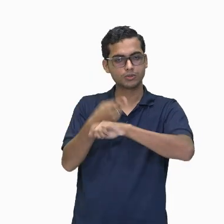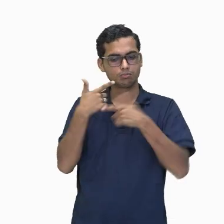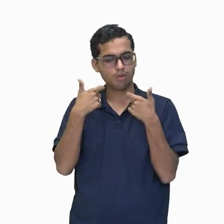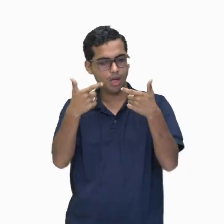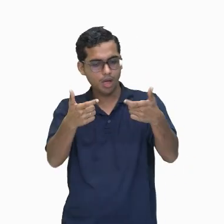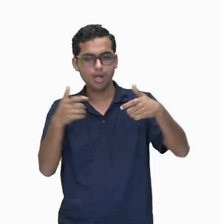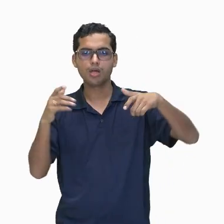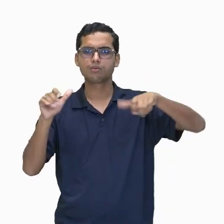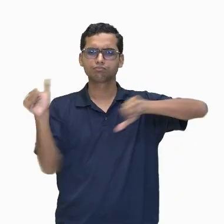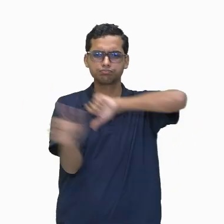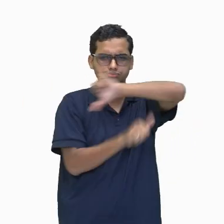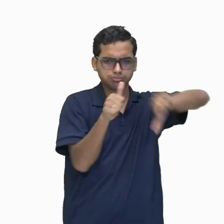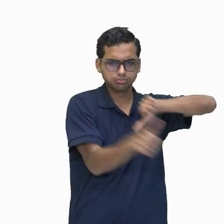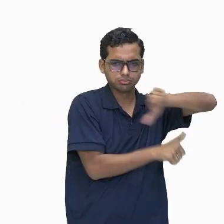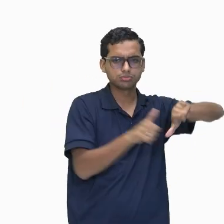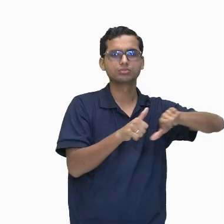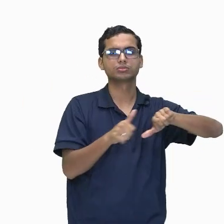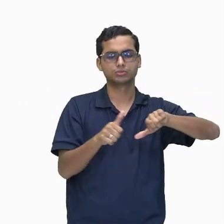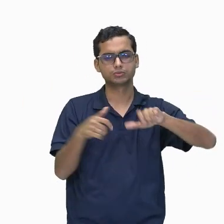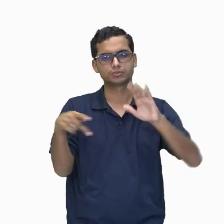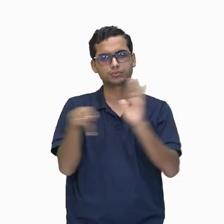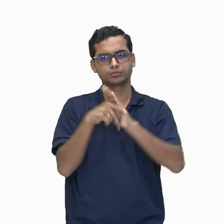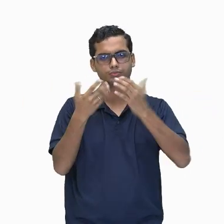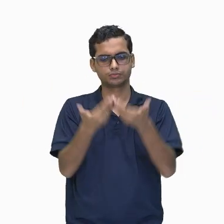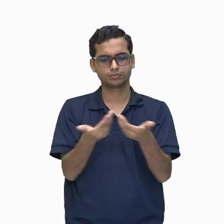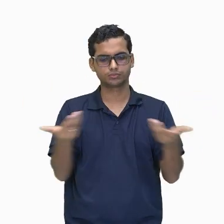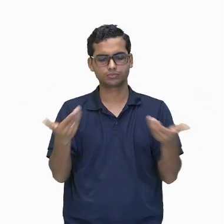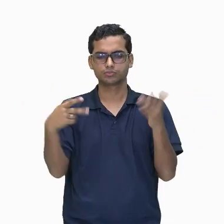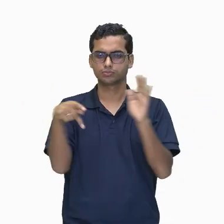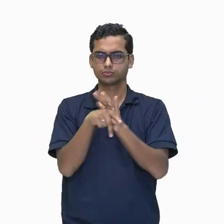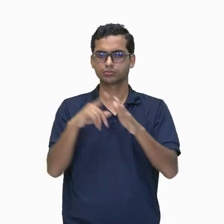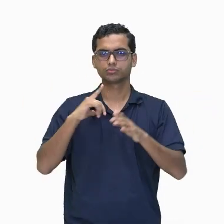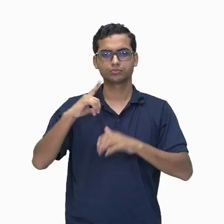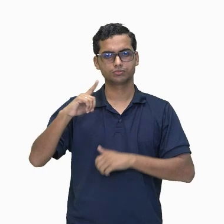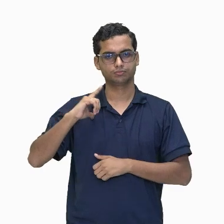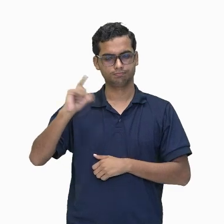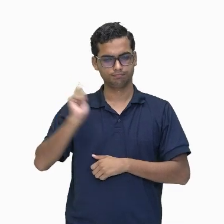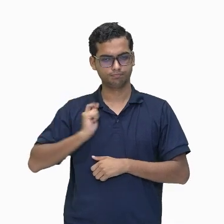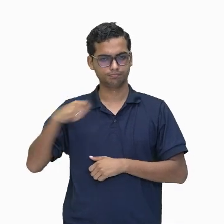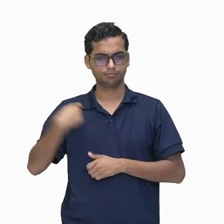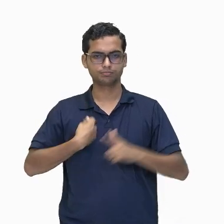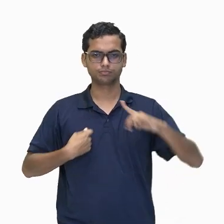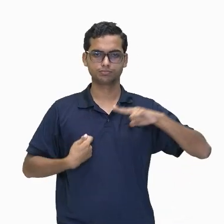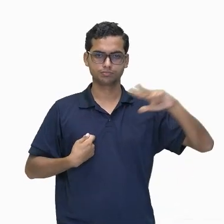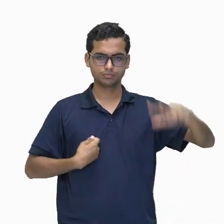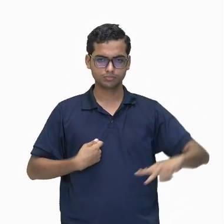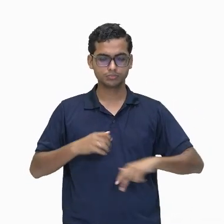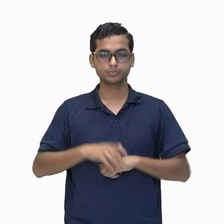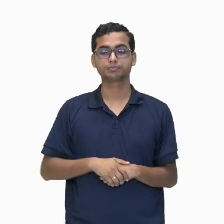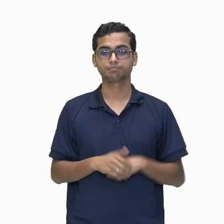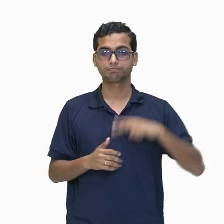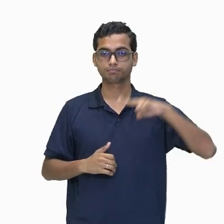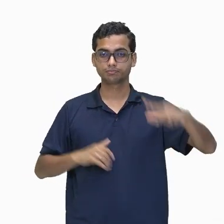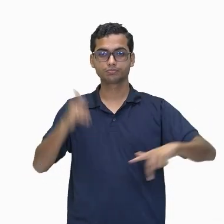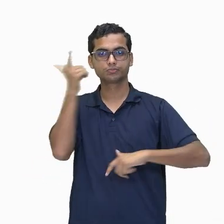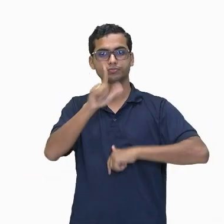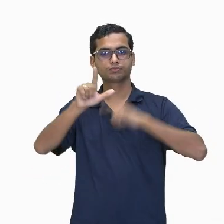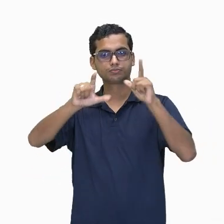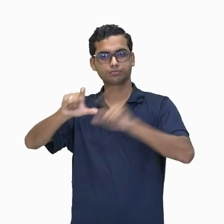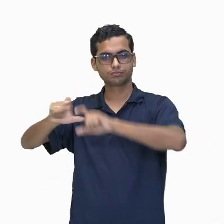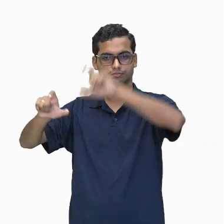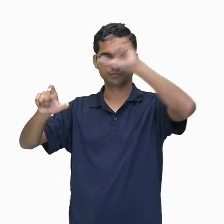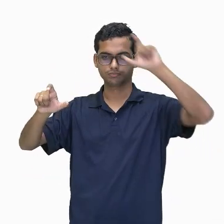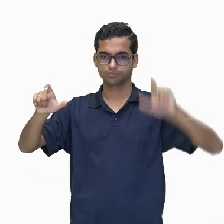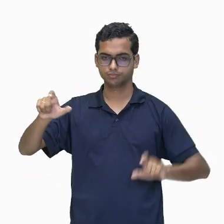e renovações. Após essa guerra da Restauração, a qual concedeu a